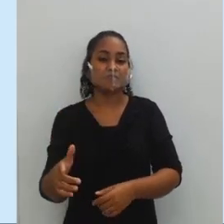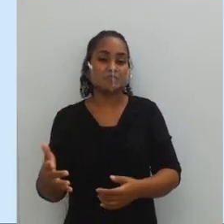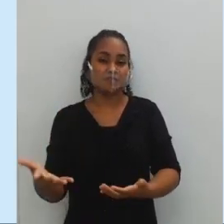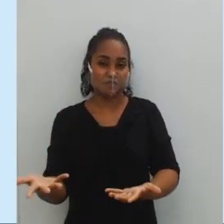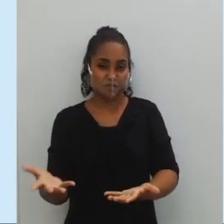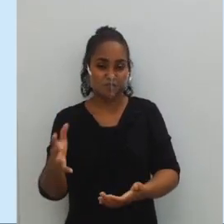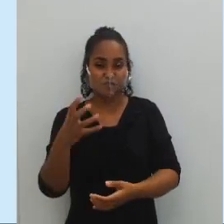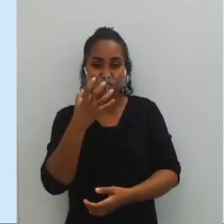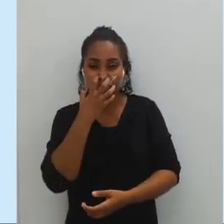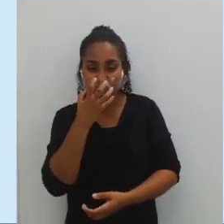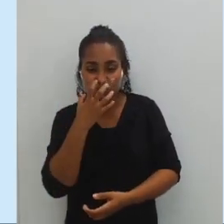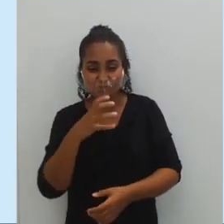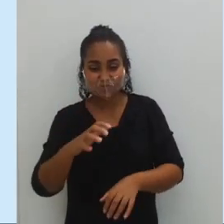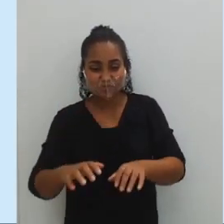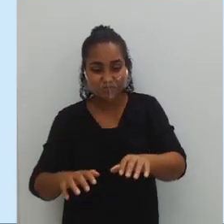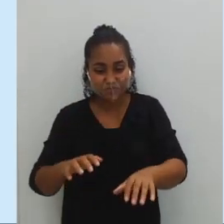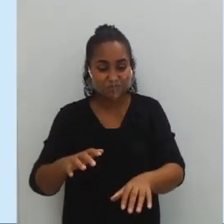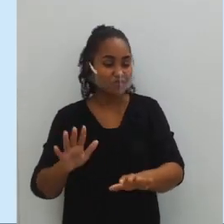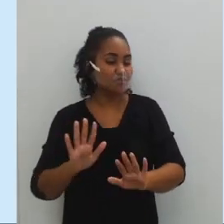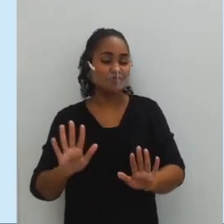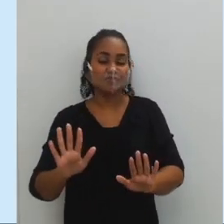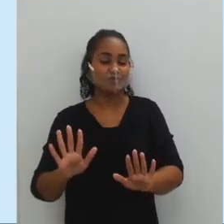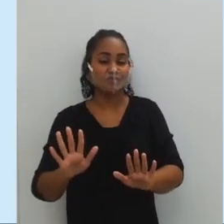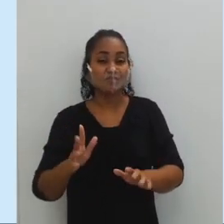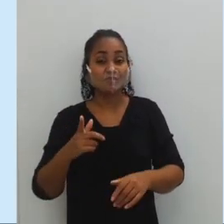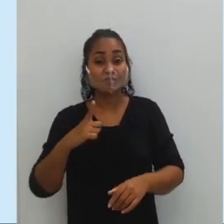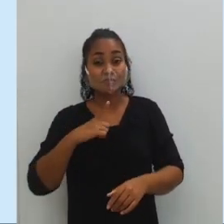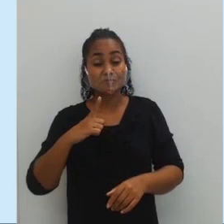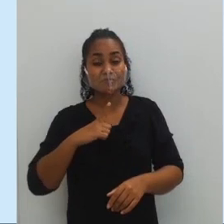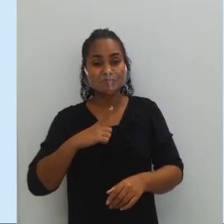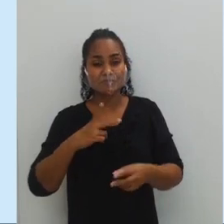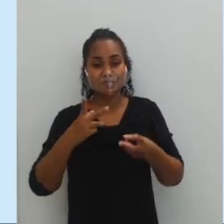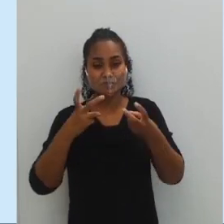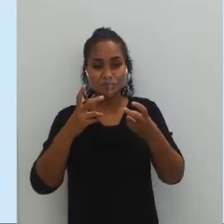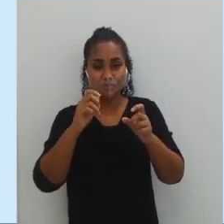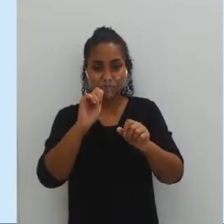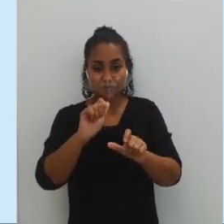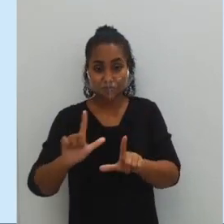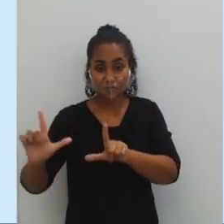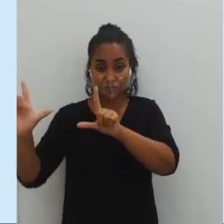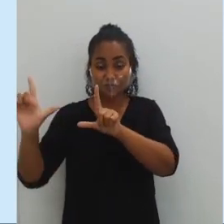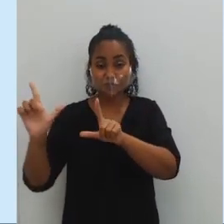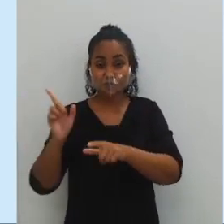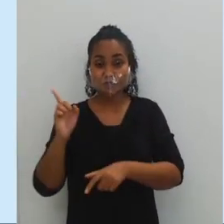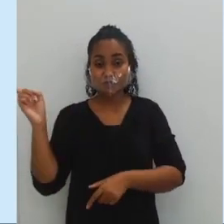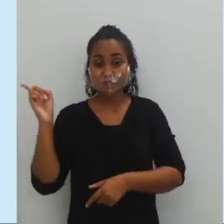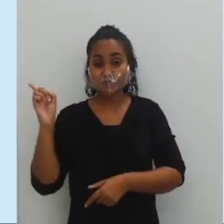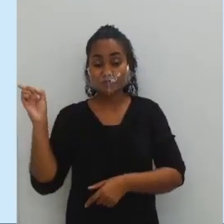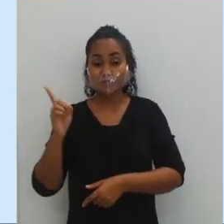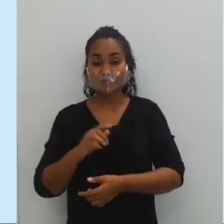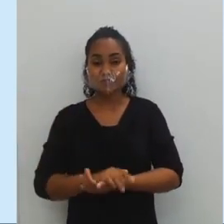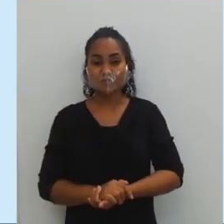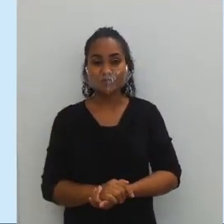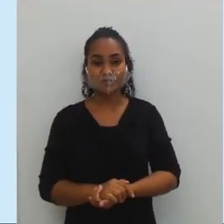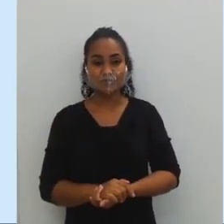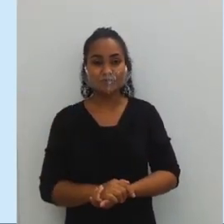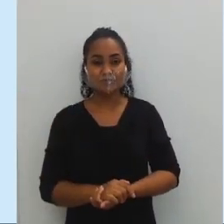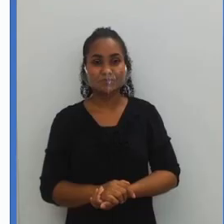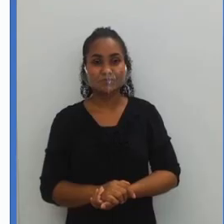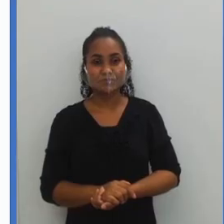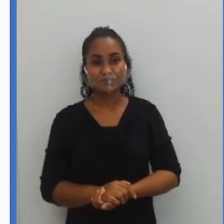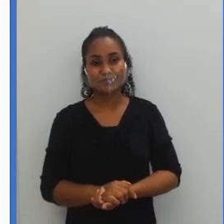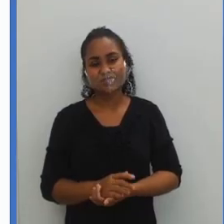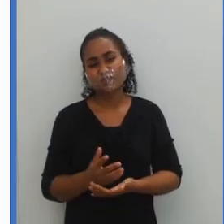forma. E não é o cachorro responsável. Segue só as próximas imagens que vão aparecer para vocês aí